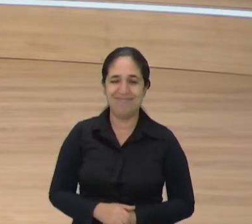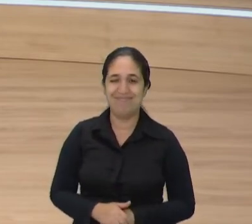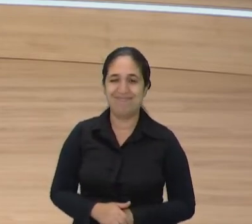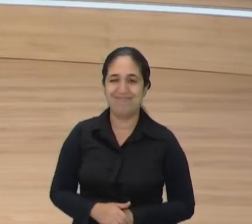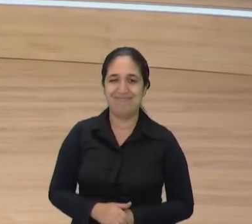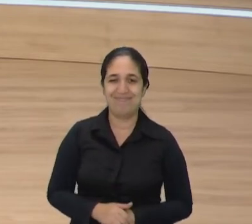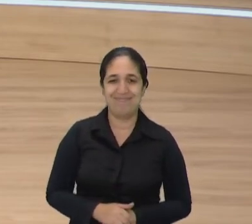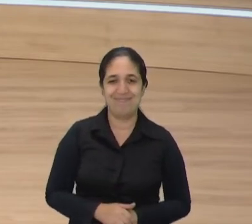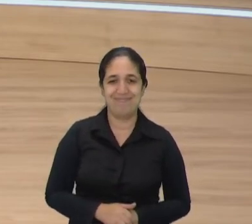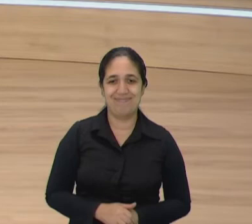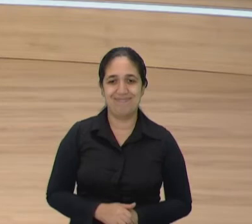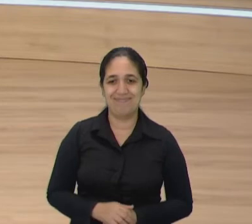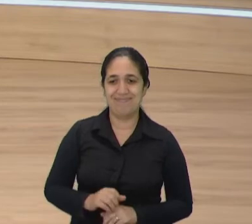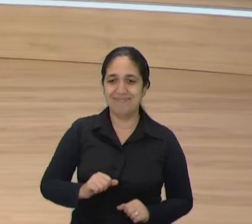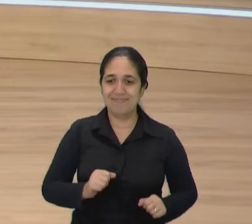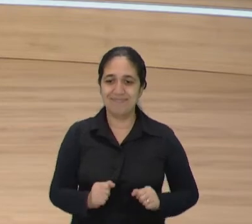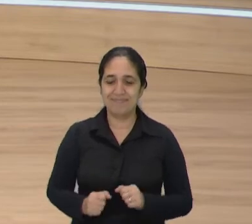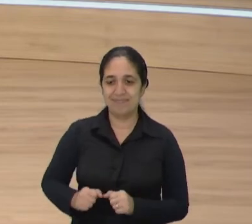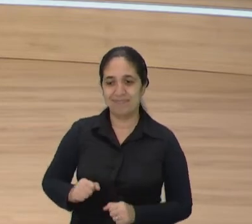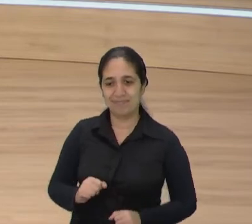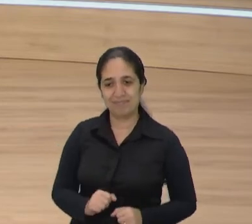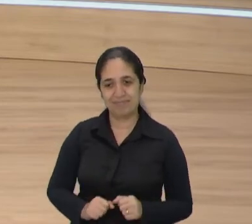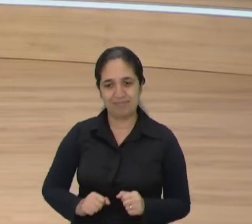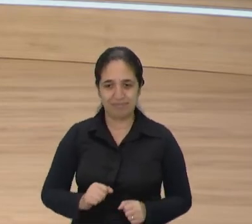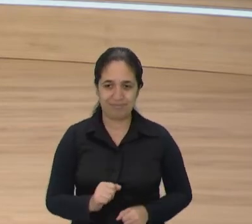Prepara, foi.